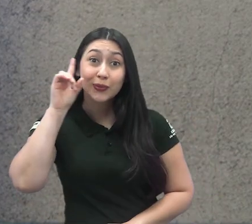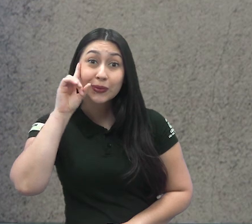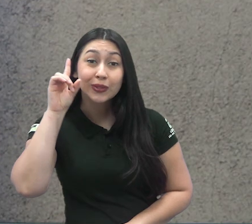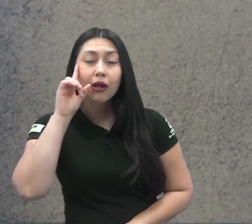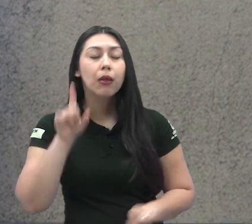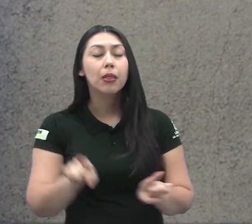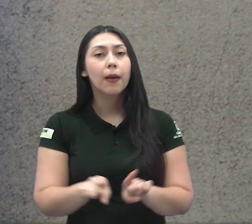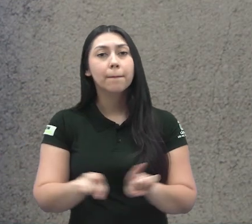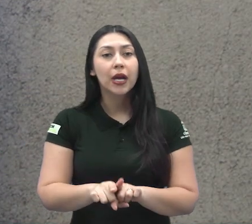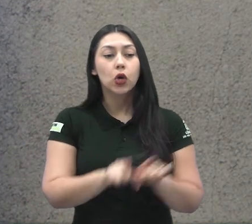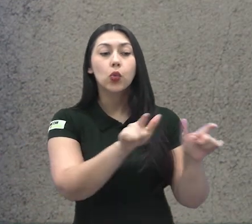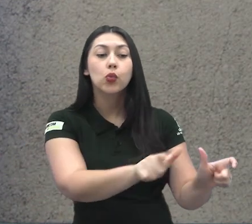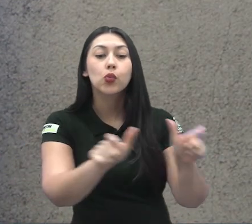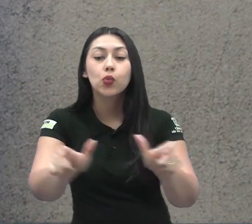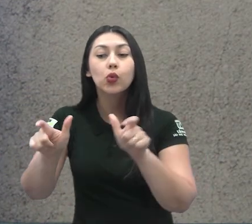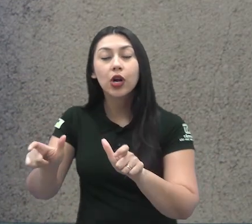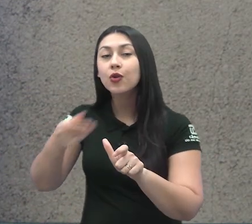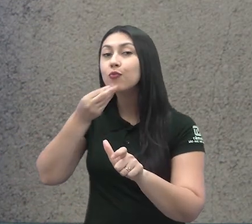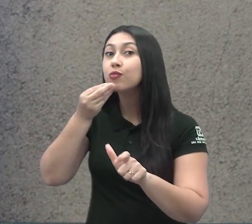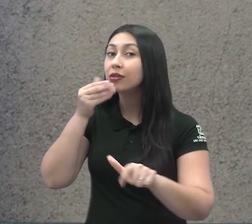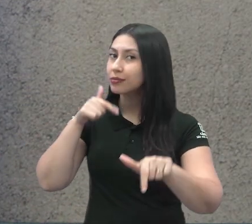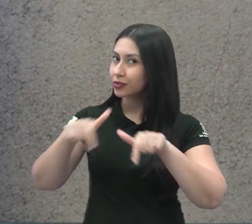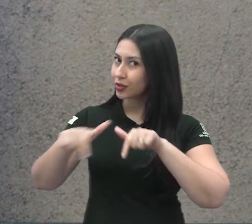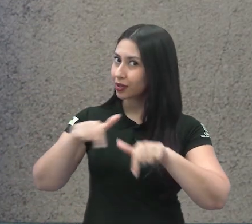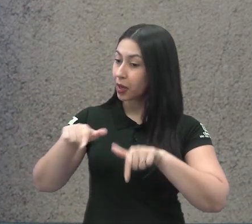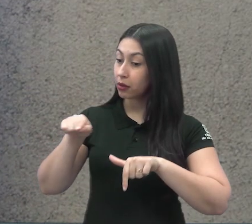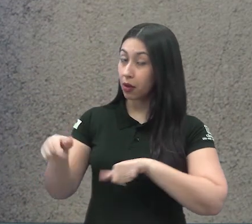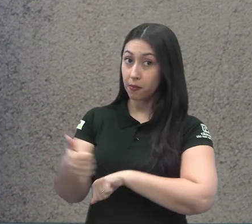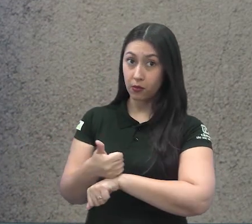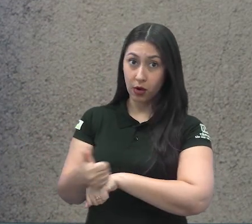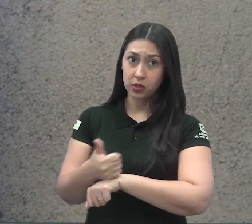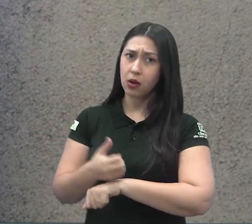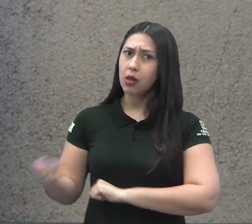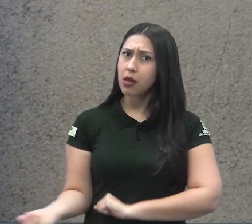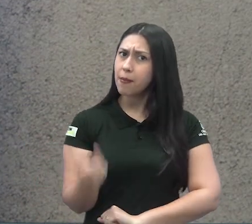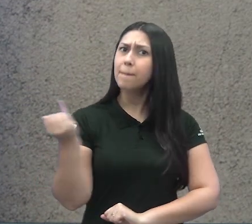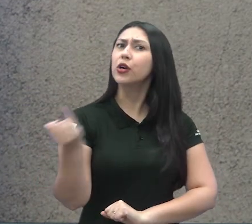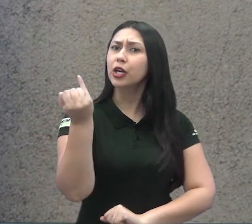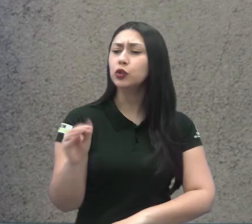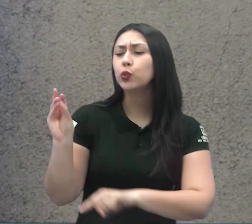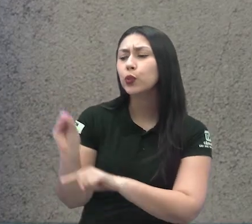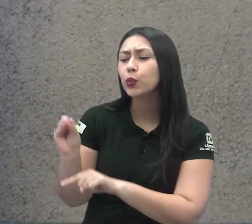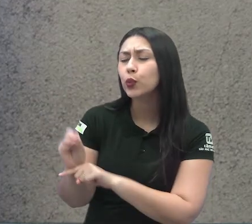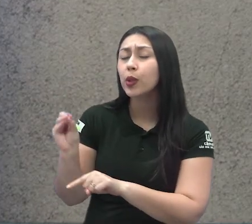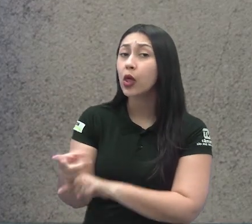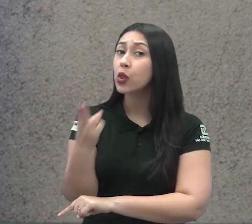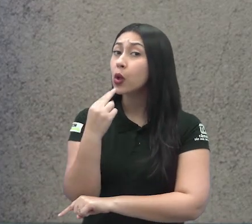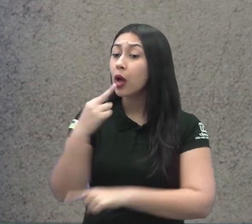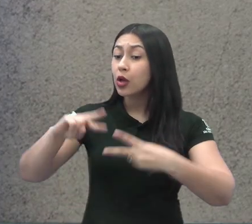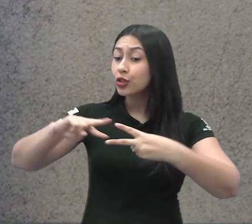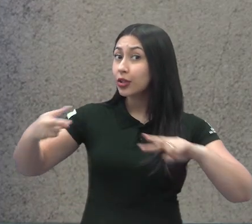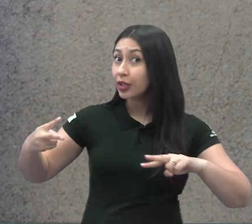os principais campos de atuação dessa profissão que está por trás do manejo da nutrição e da genética